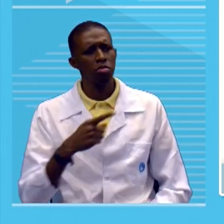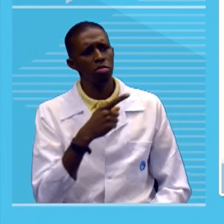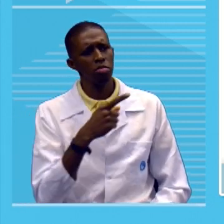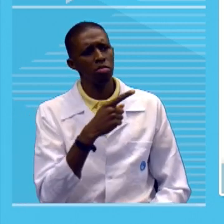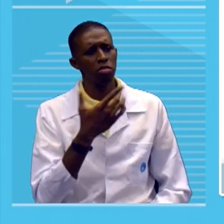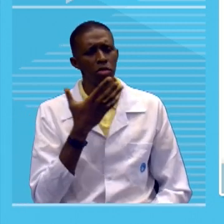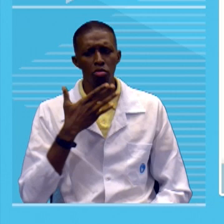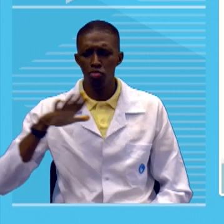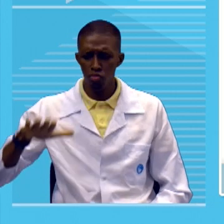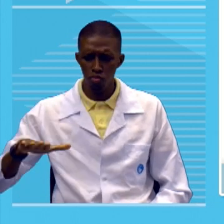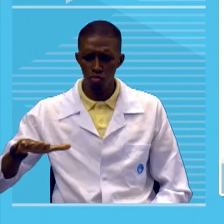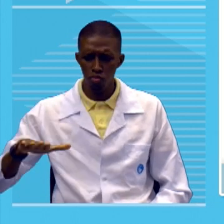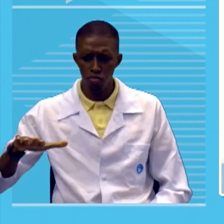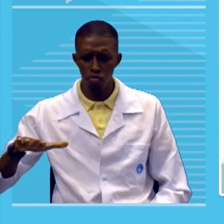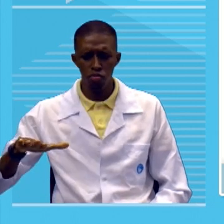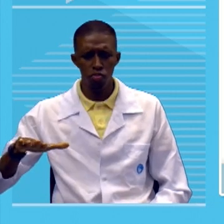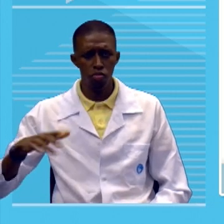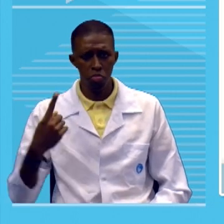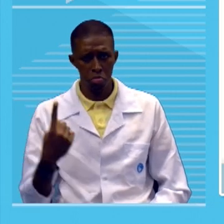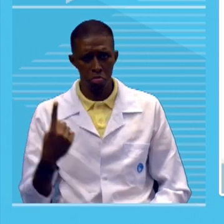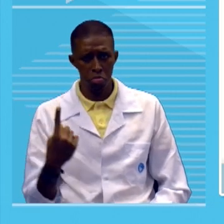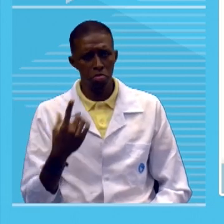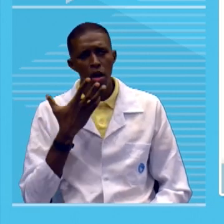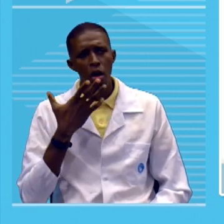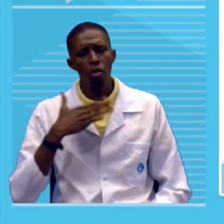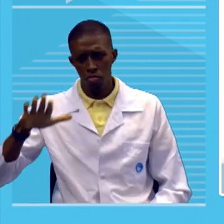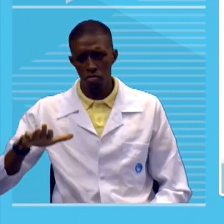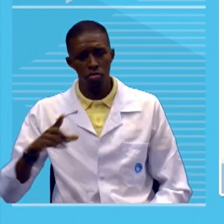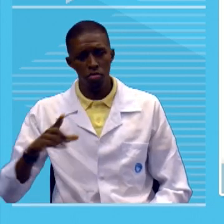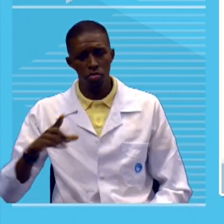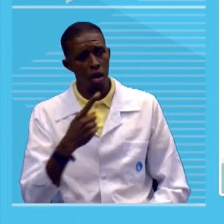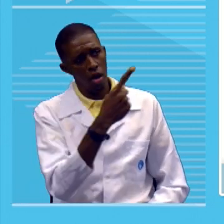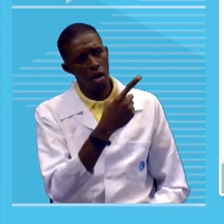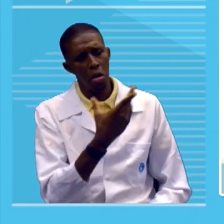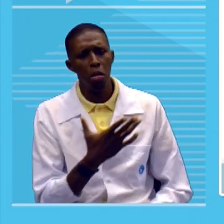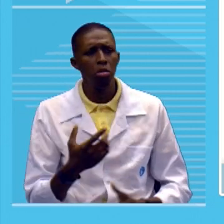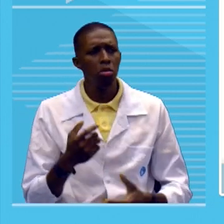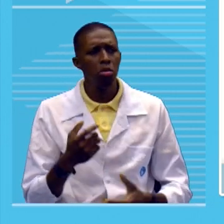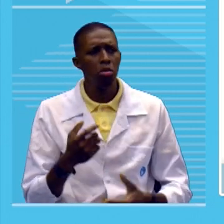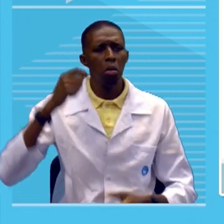para banho frio, outra para banho quente,